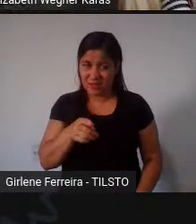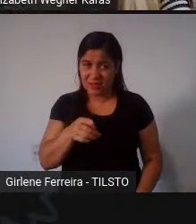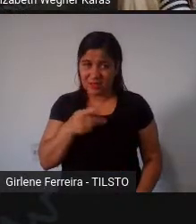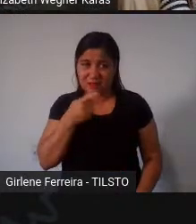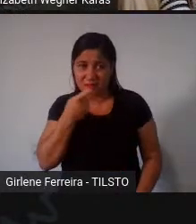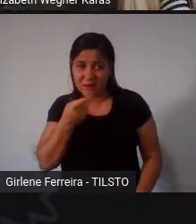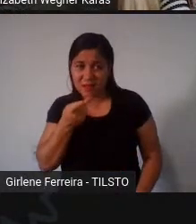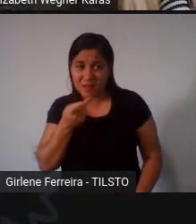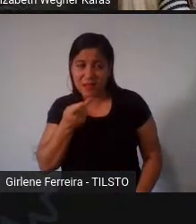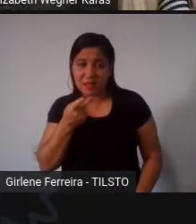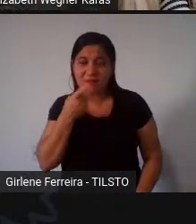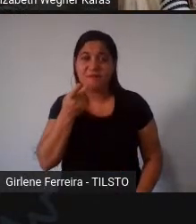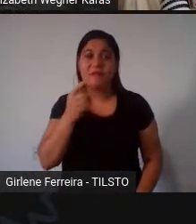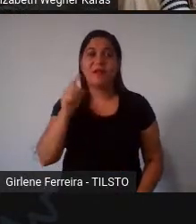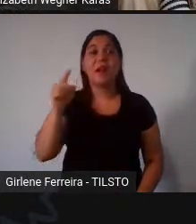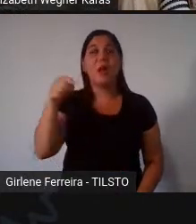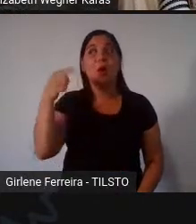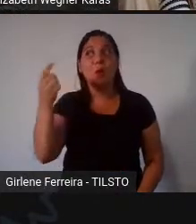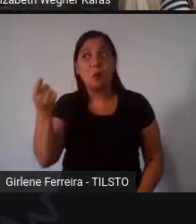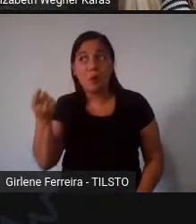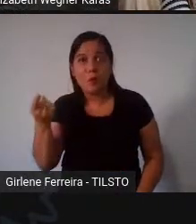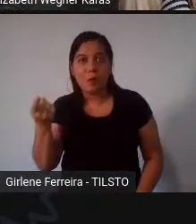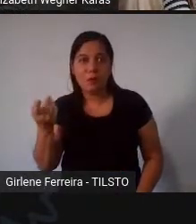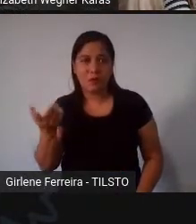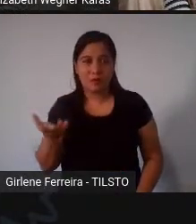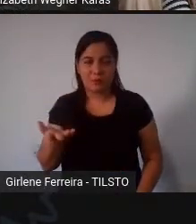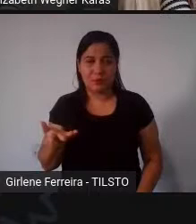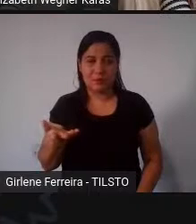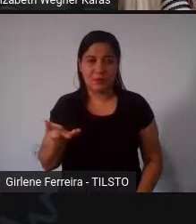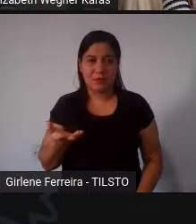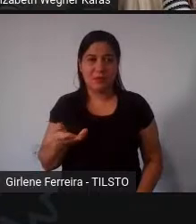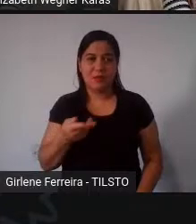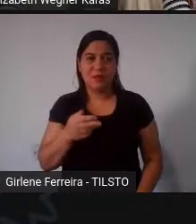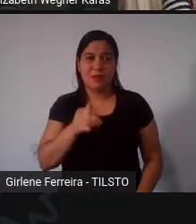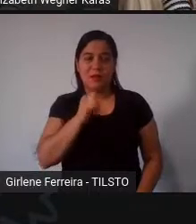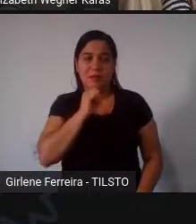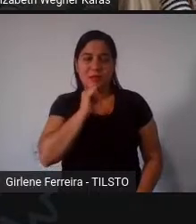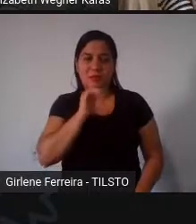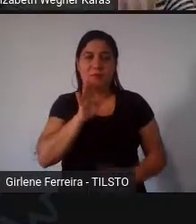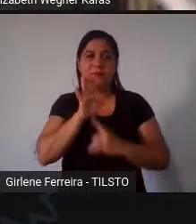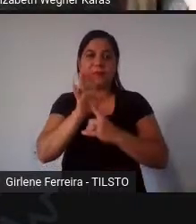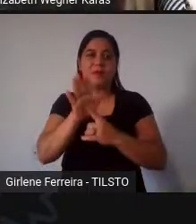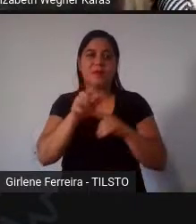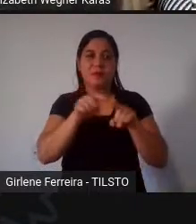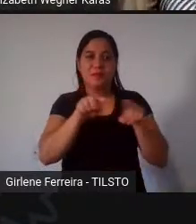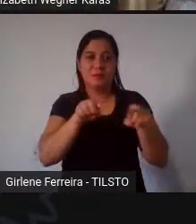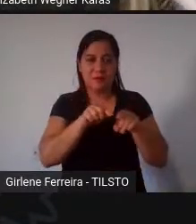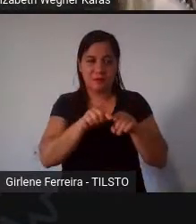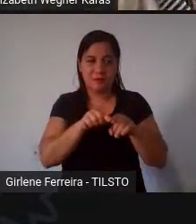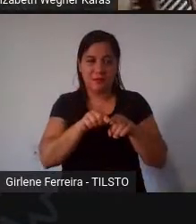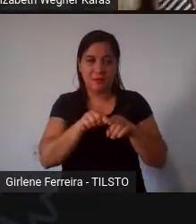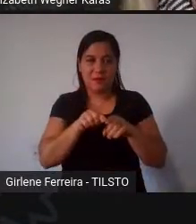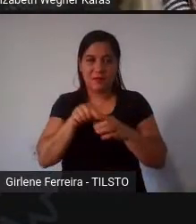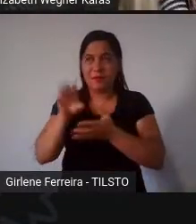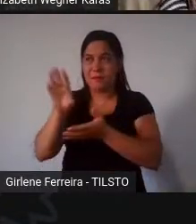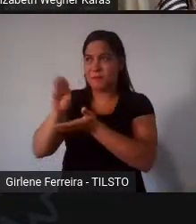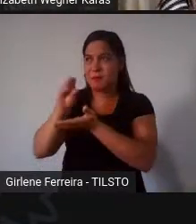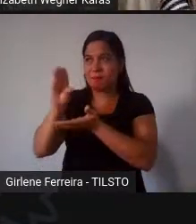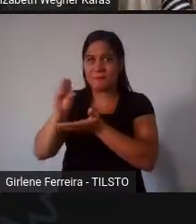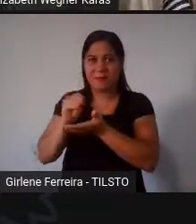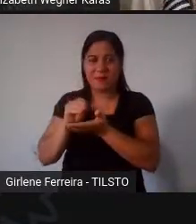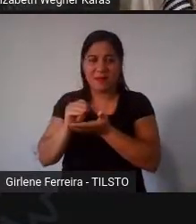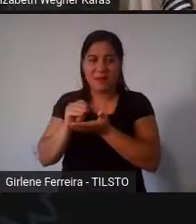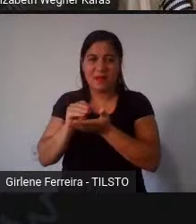alguma outra coisa? Então, assim, apresentação durante uma aula, na sala de aula... slides com piadas machistas, né? Slides